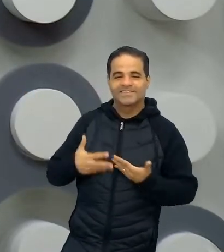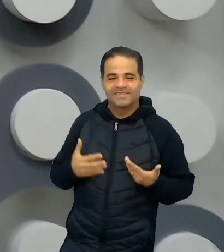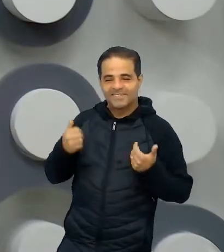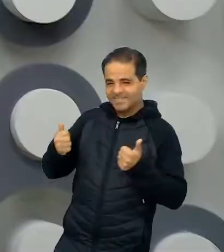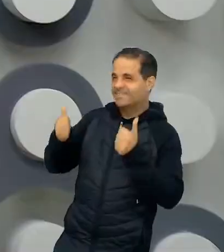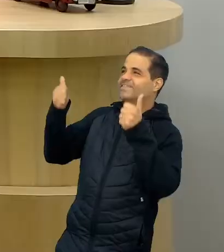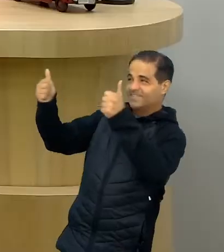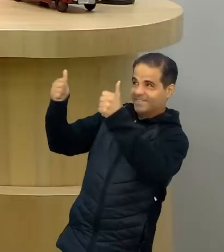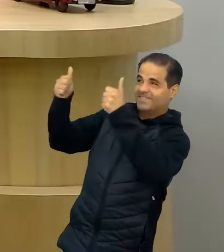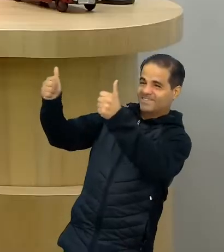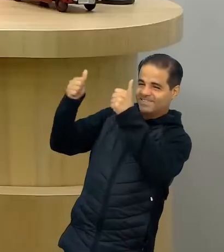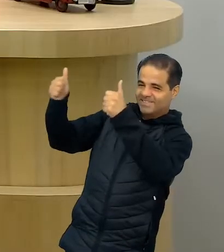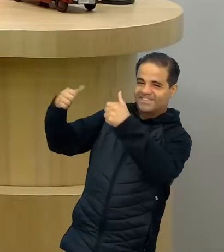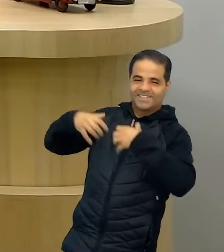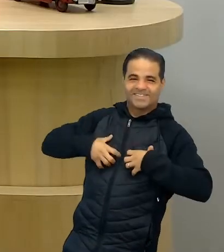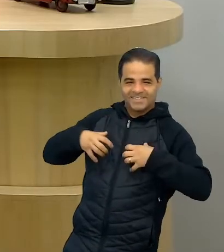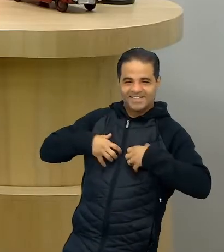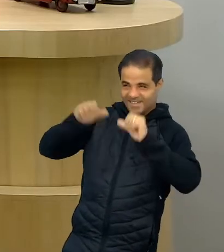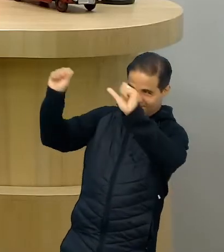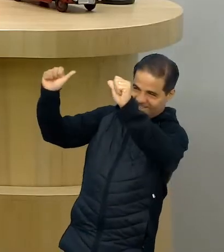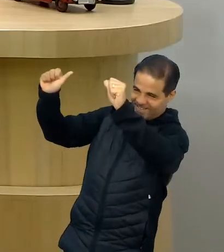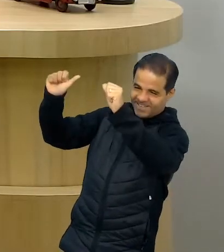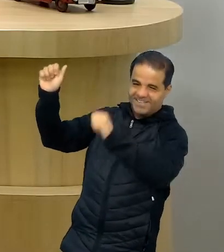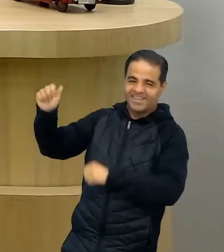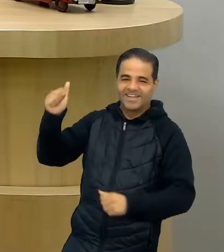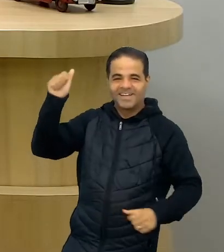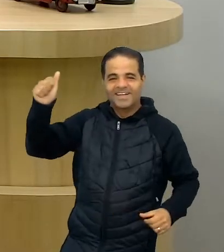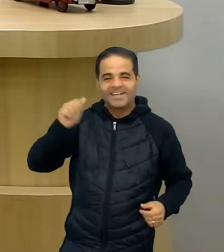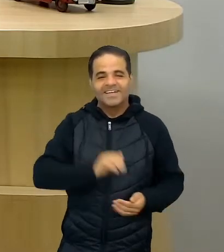o Moésio agora. Moésio, eu estou me sentindo você.